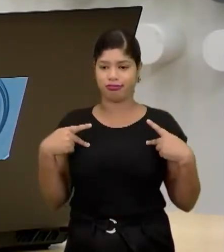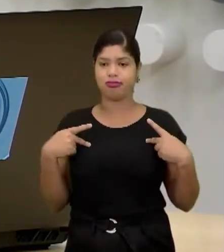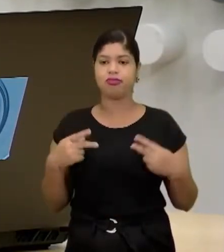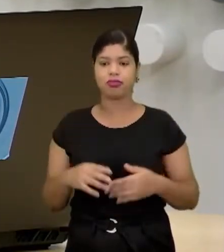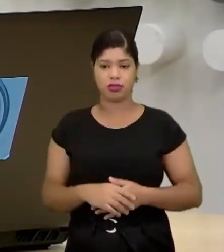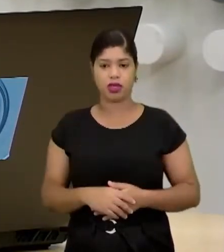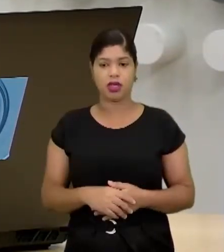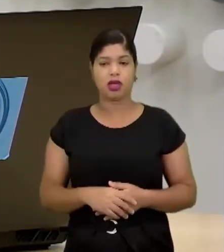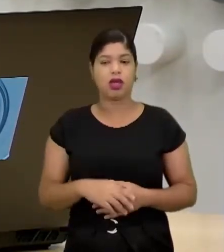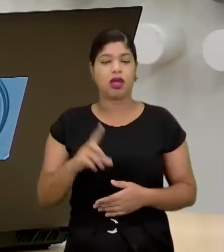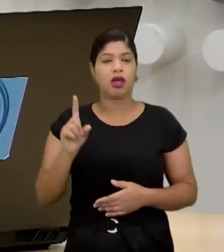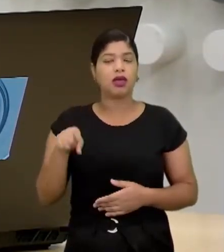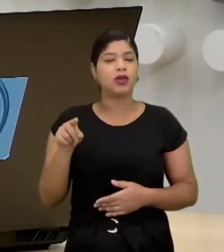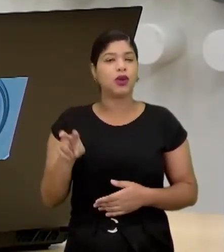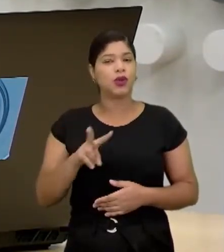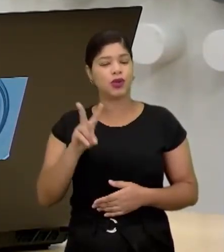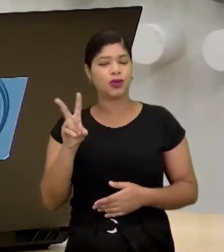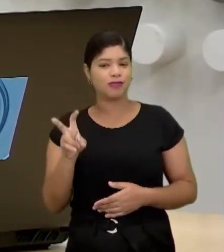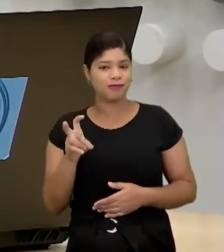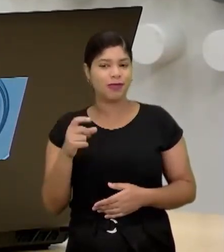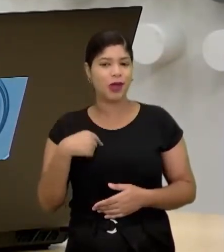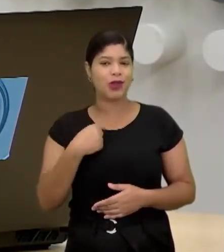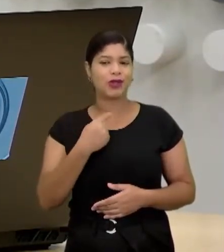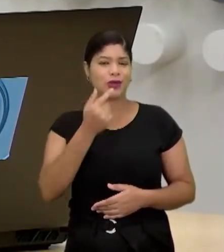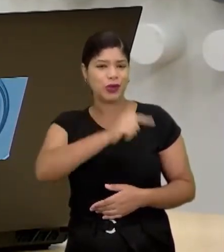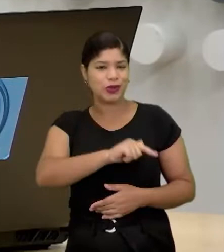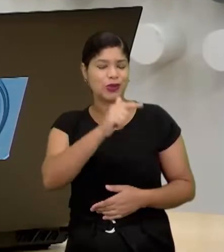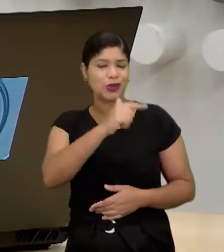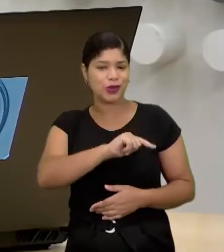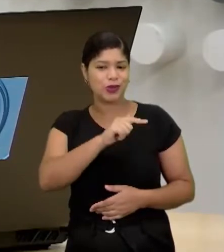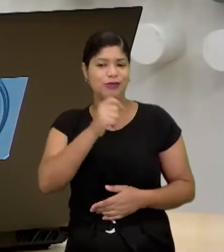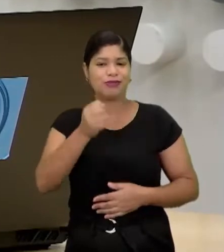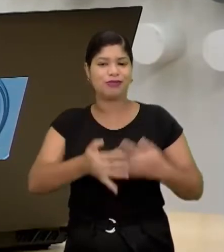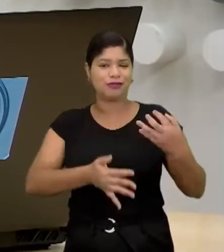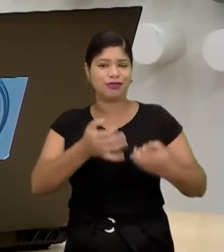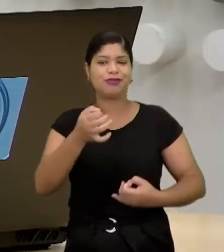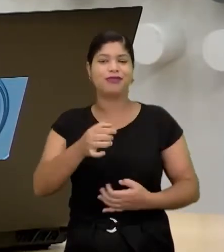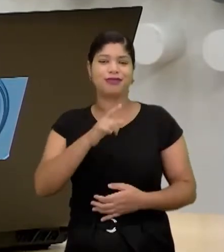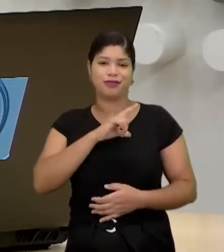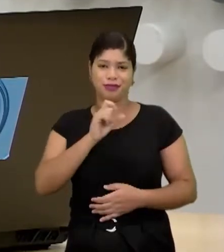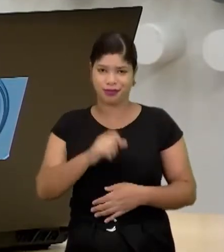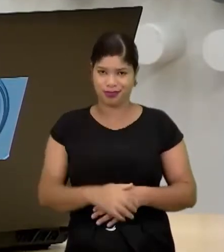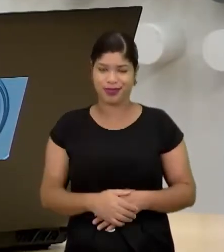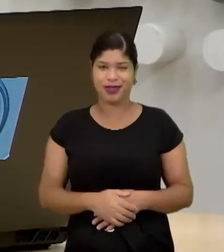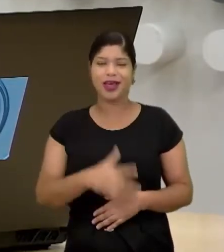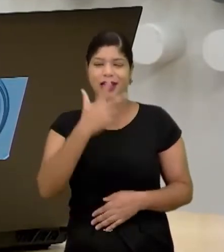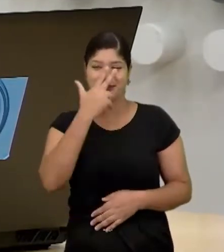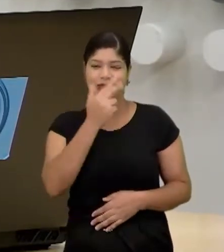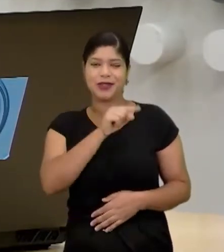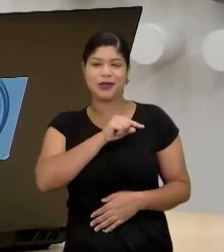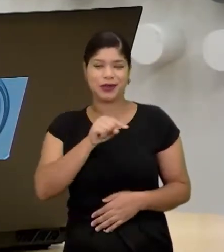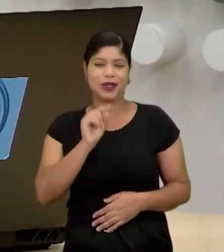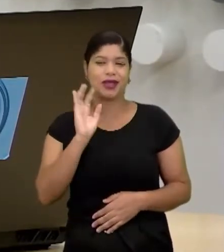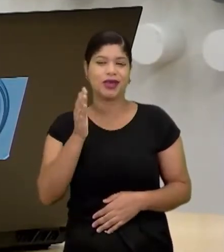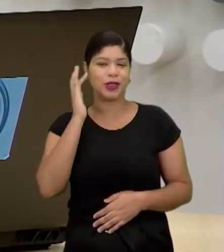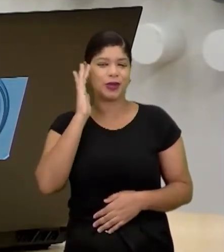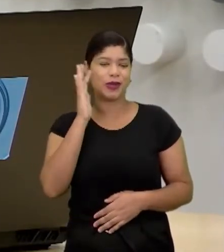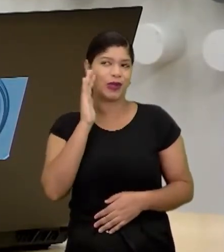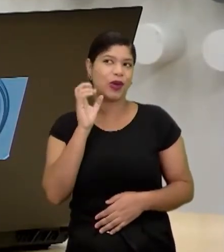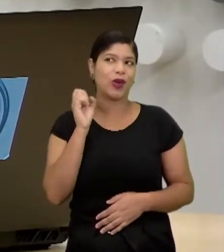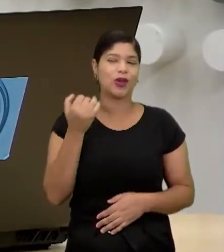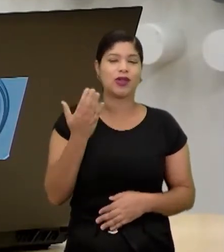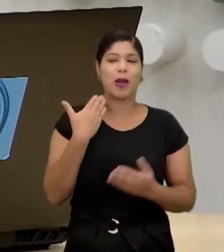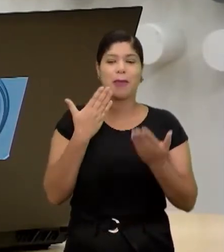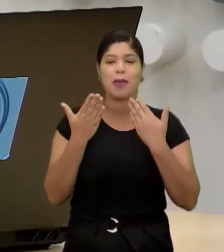tema que mais hora menos hora né a gente dá voltas mas ele acaba sempre retornando quem nunca teve assim aquelas